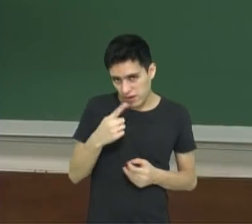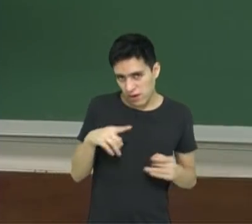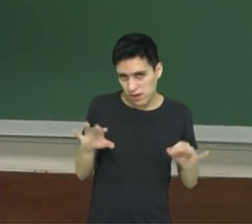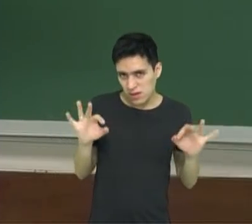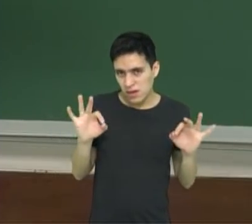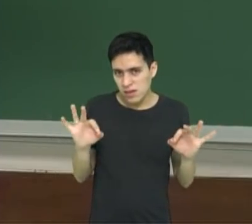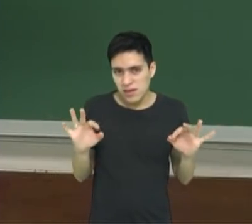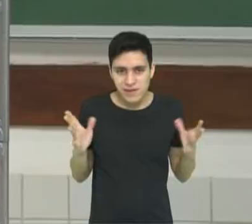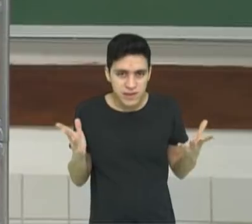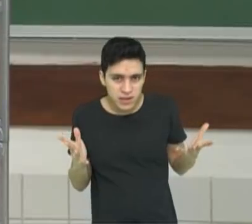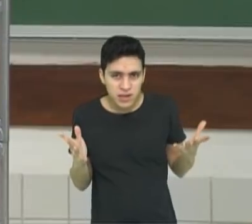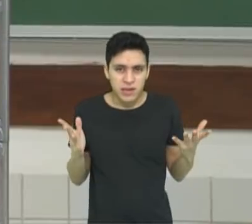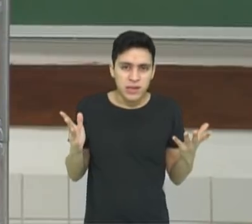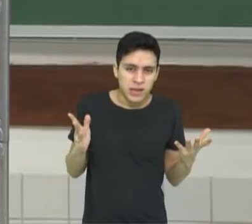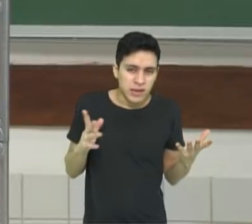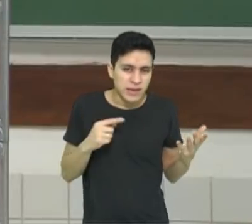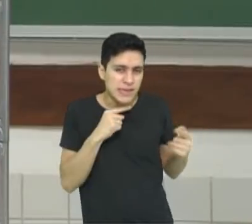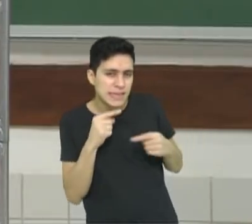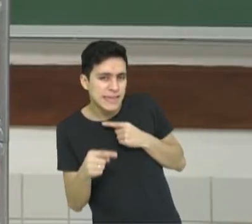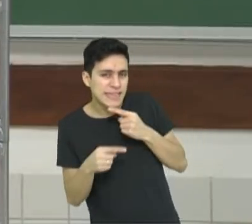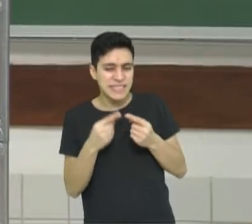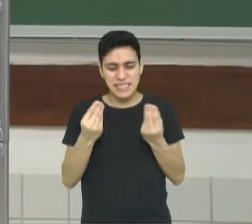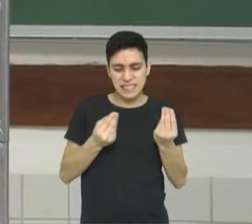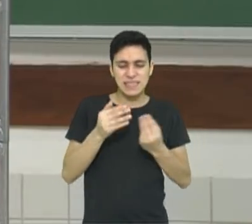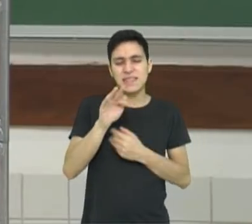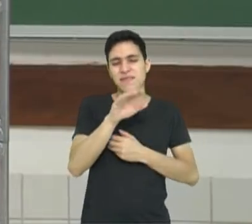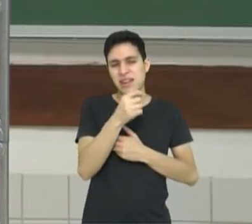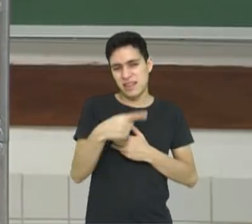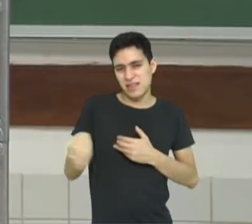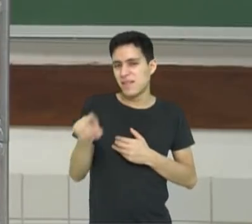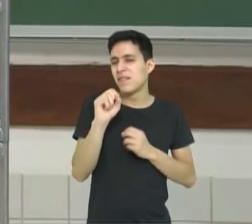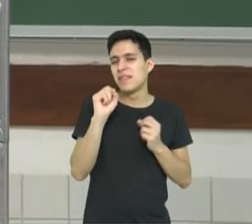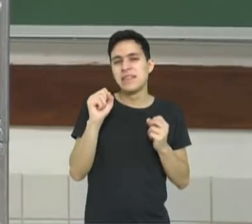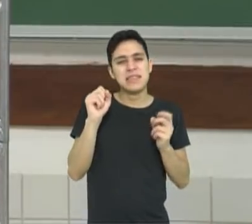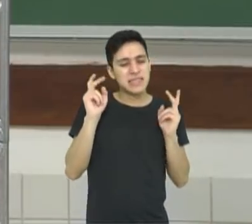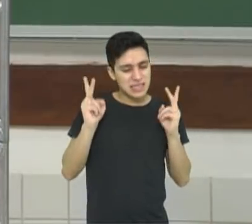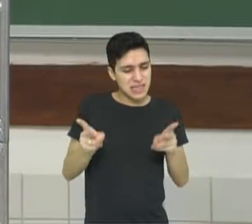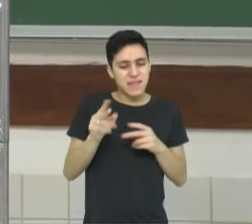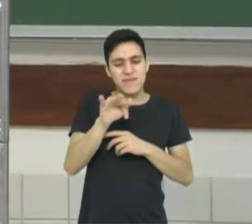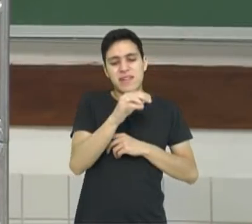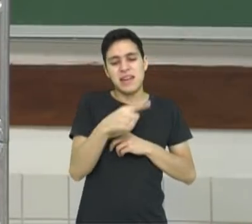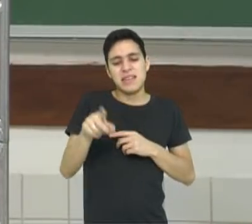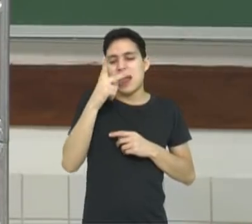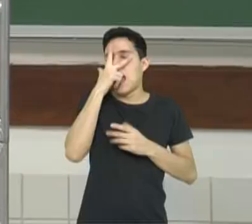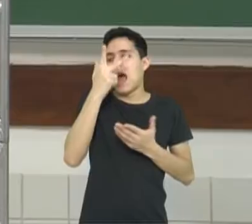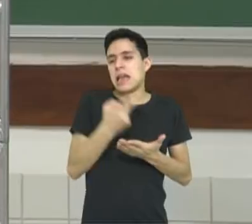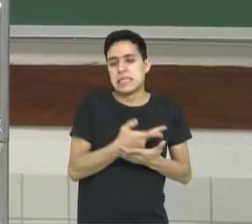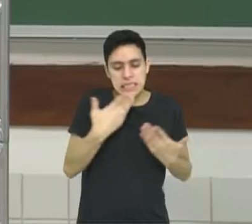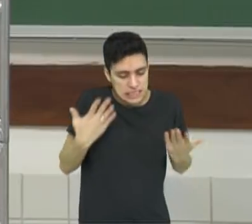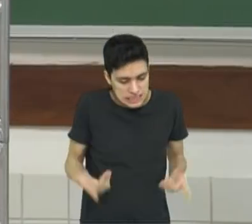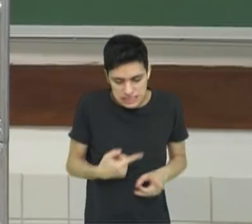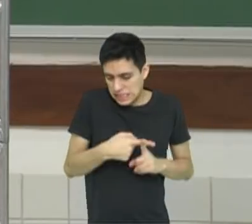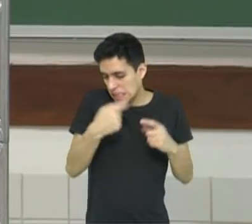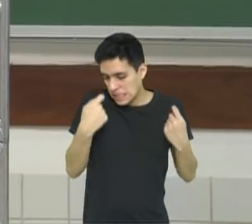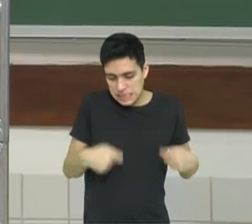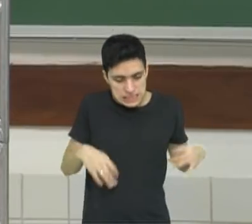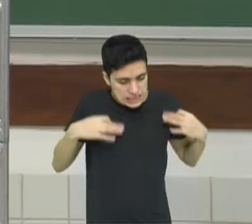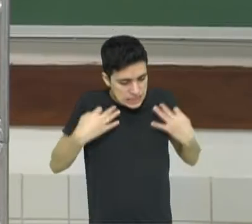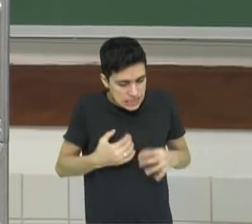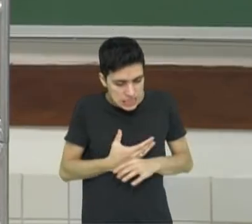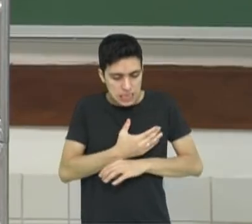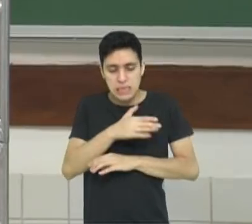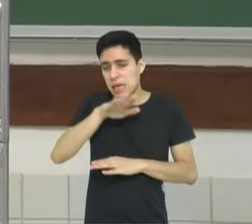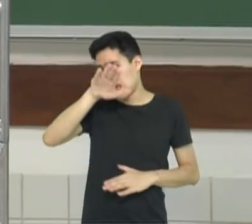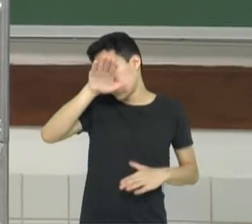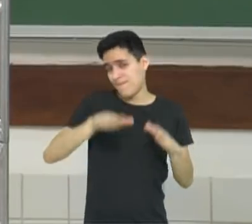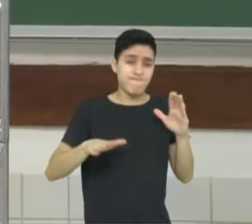acertou? Você ficou em dúvida com a fração, né? A gente sempre chega numa fração e acha que errou, né? Porque tem que dar um número inteiro.